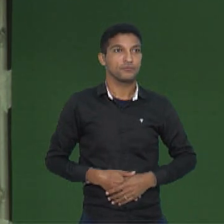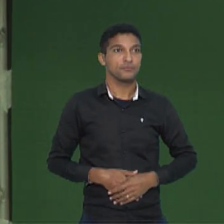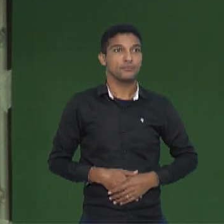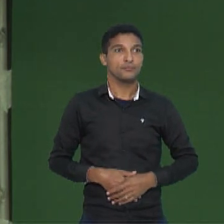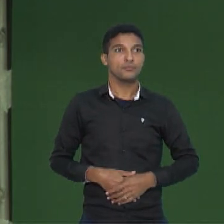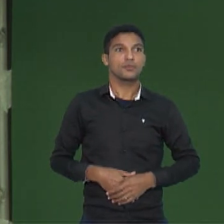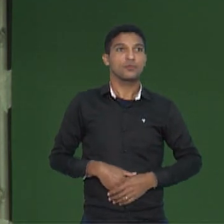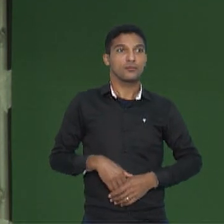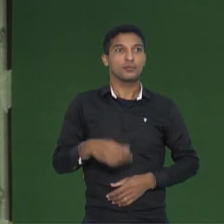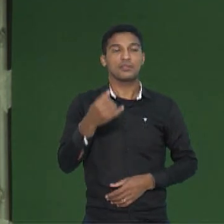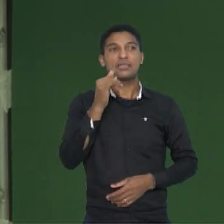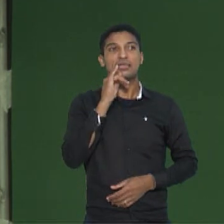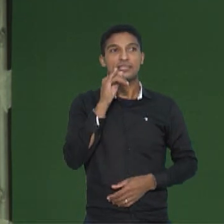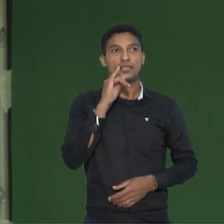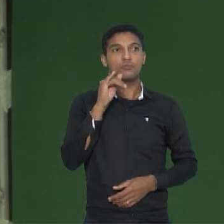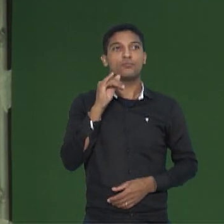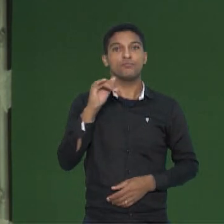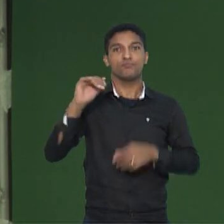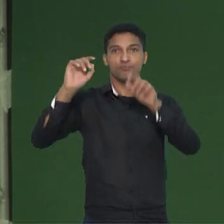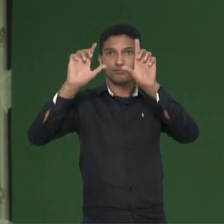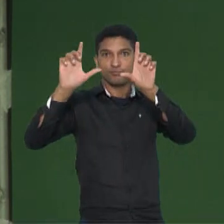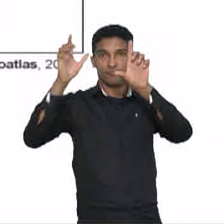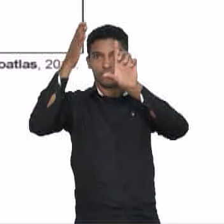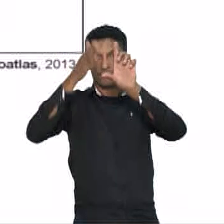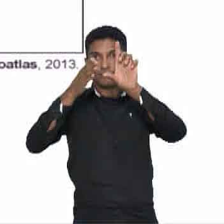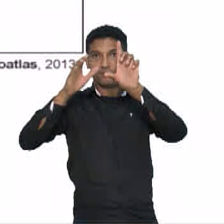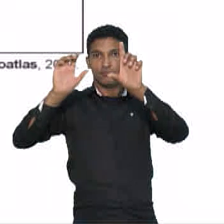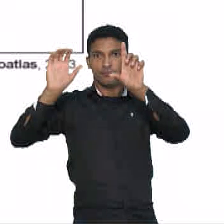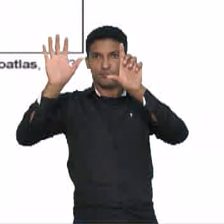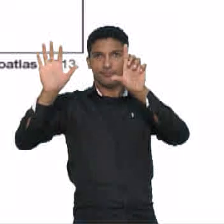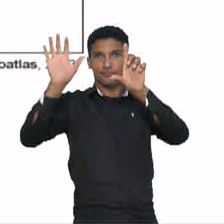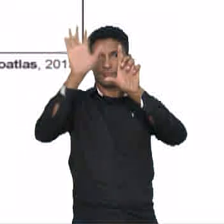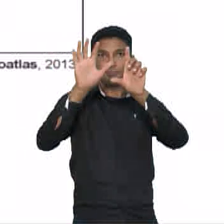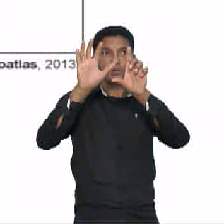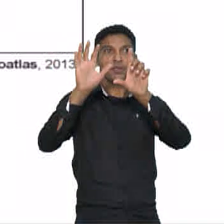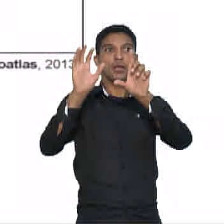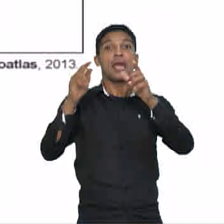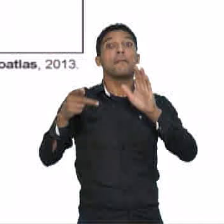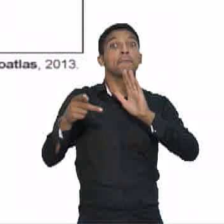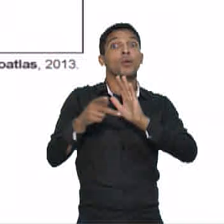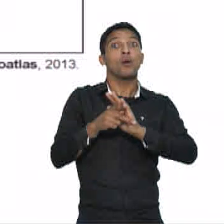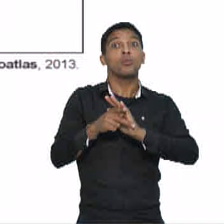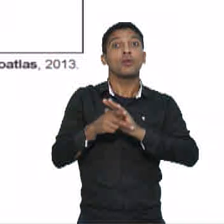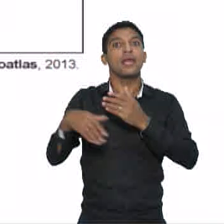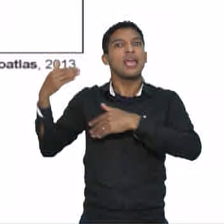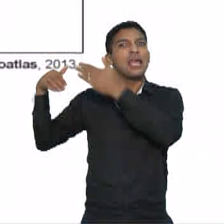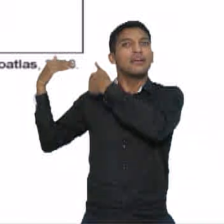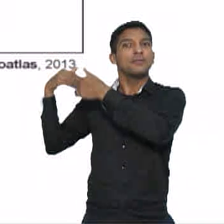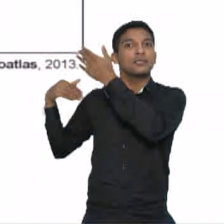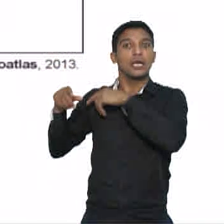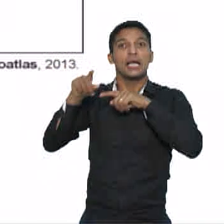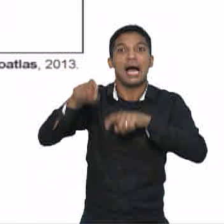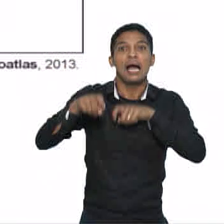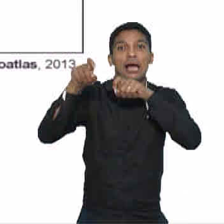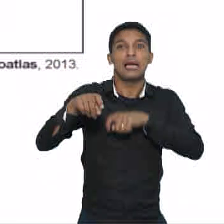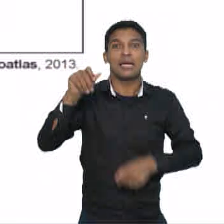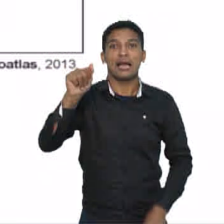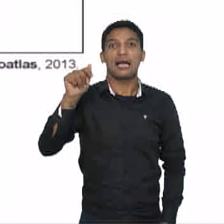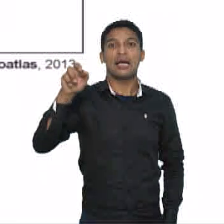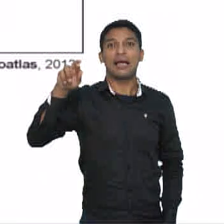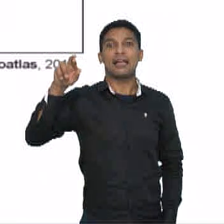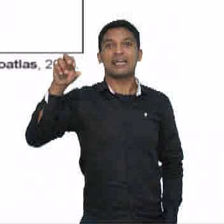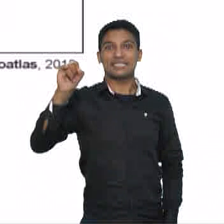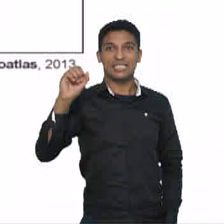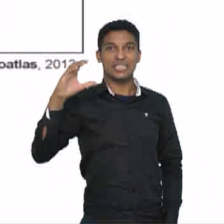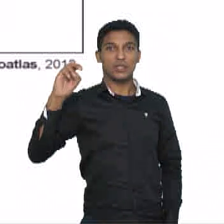essas aqui, estão apresentadas duas formas de produção agrícola das diferentes regiões administrativas. Sul,